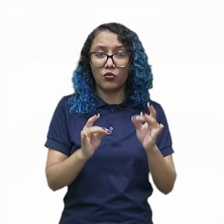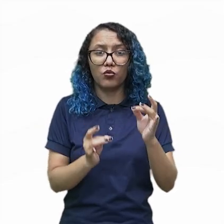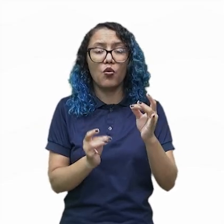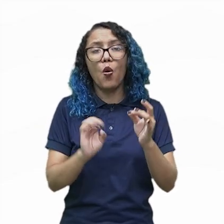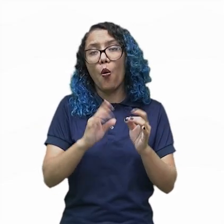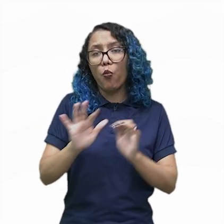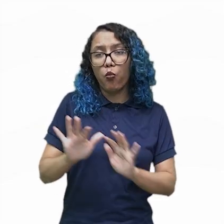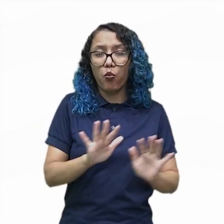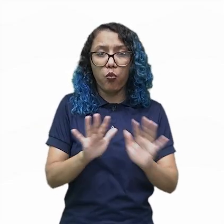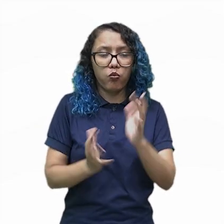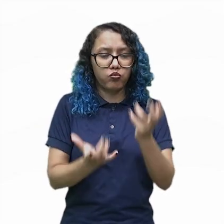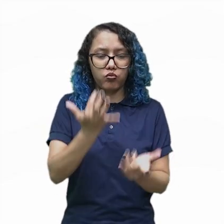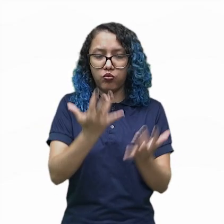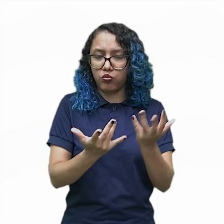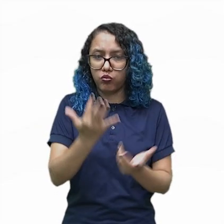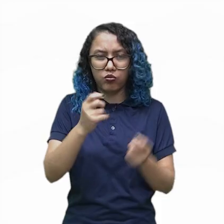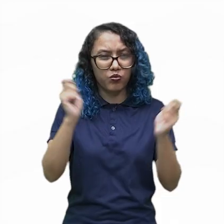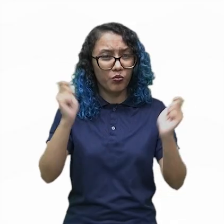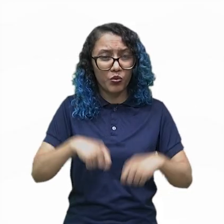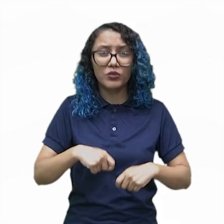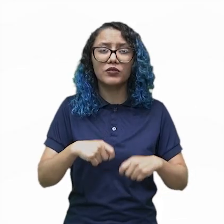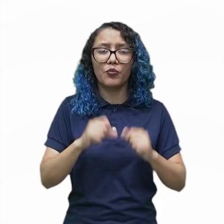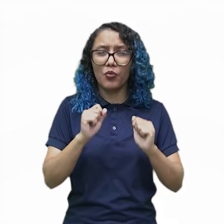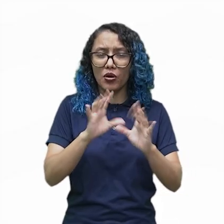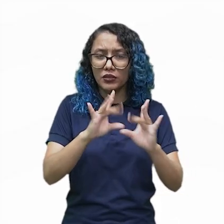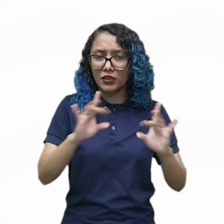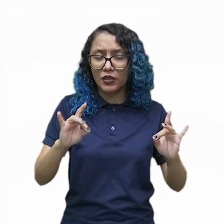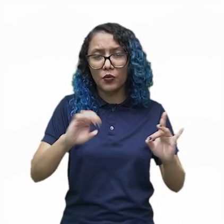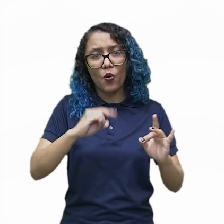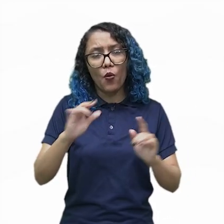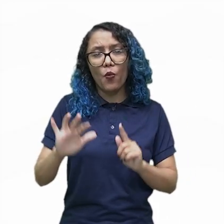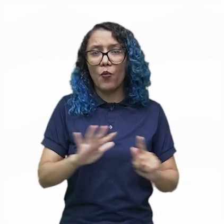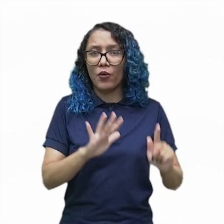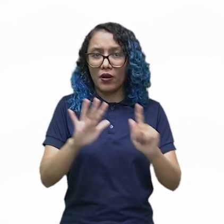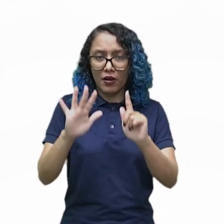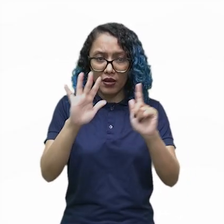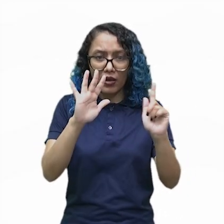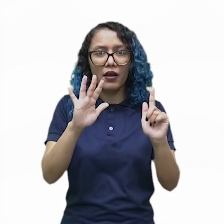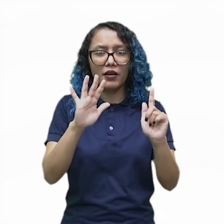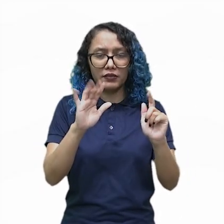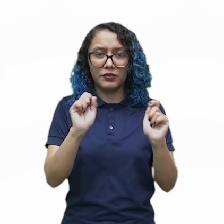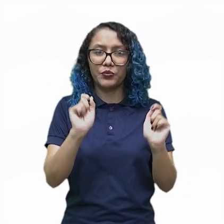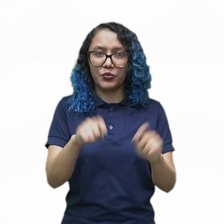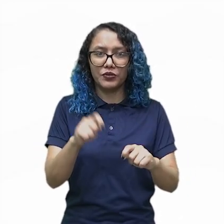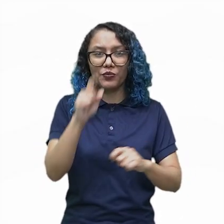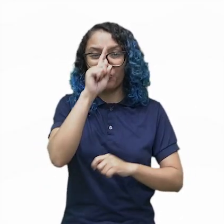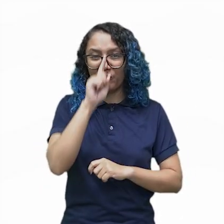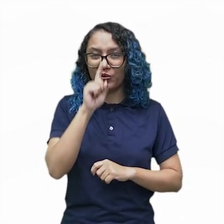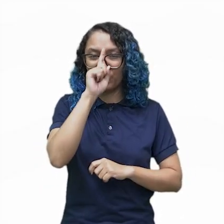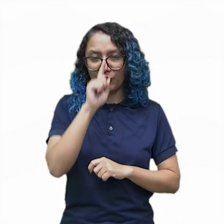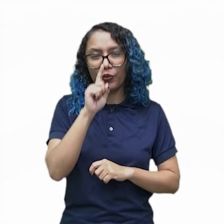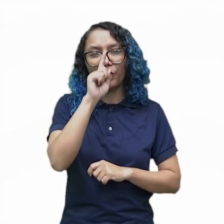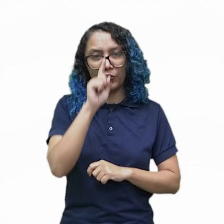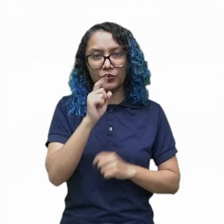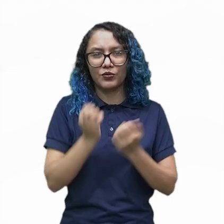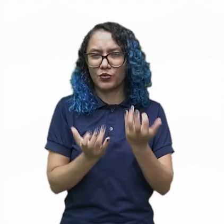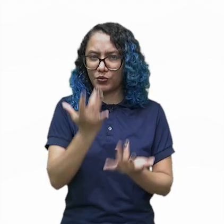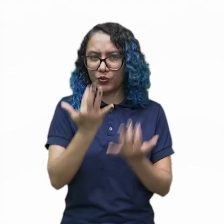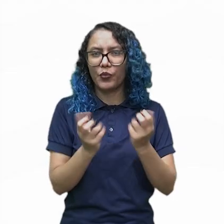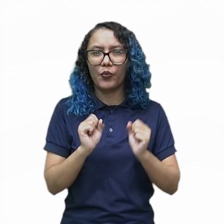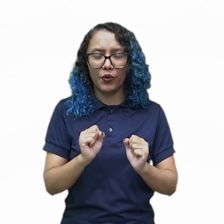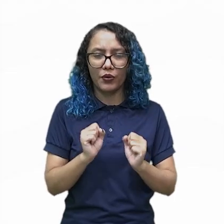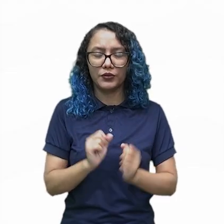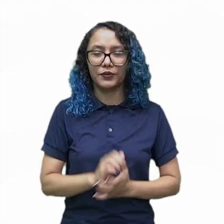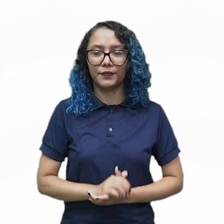inflamáveis, então, tanto o metanol na forma líquida quanto o metanol na forma gasosa é extremamente inflamável,